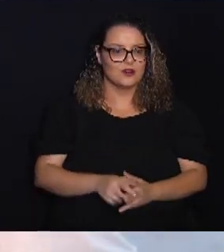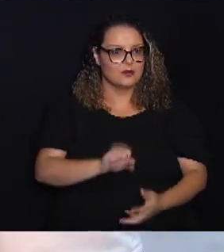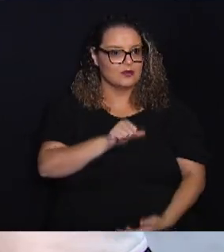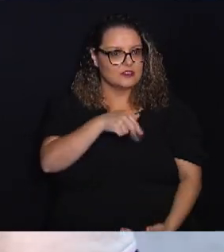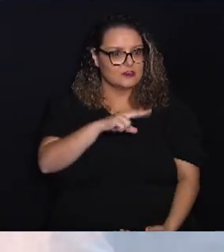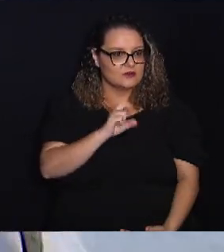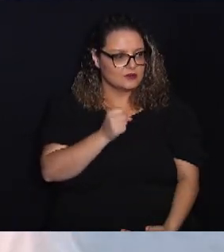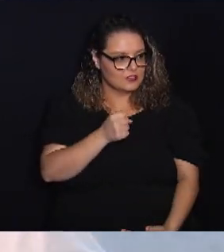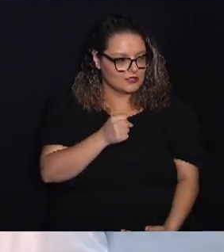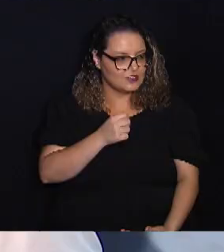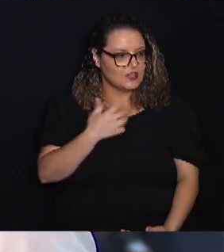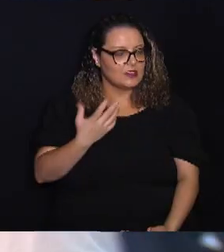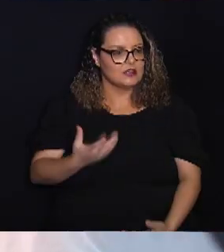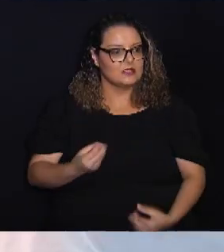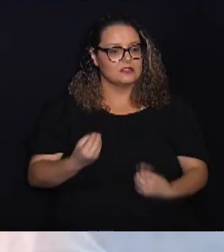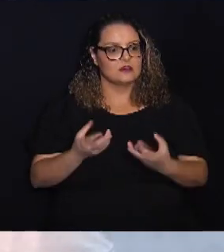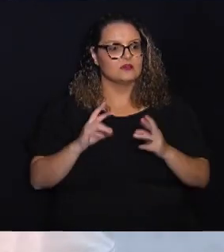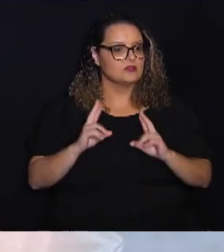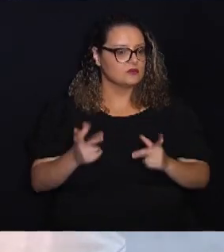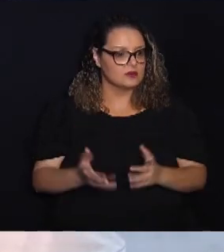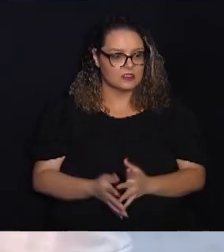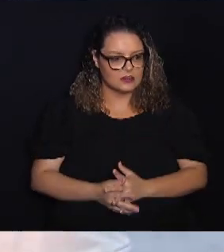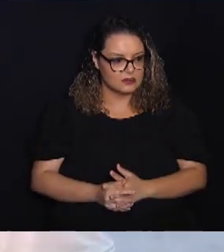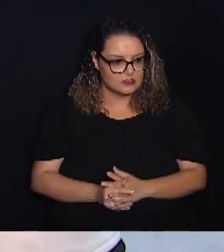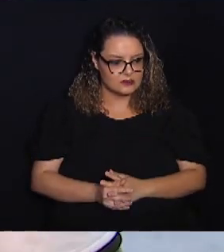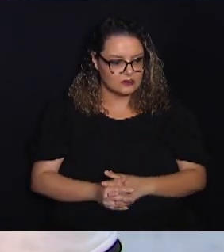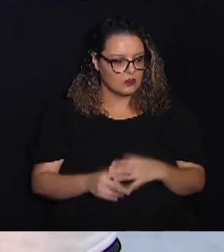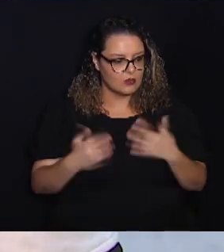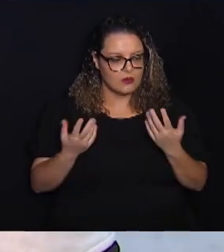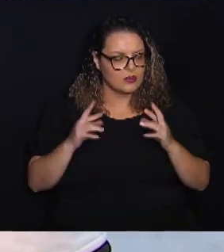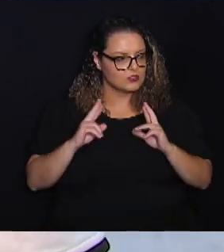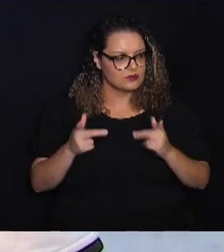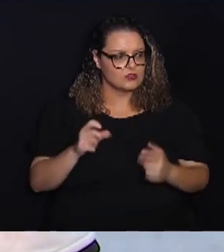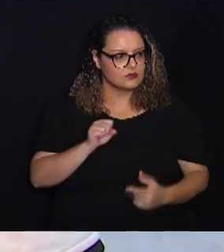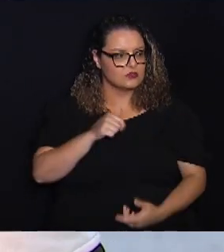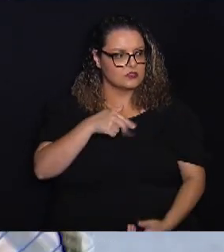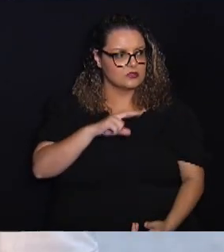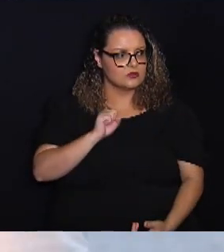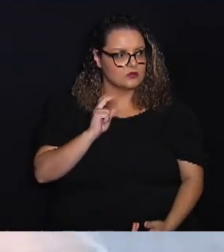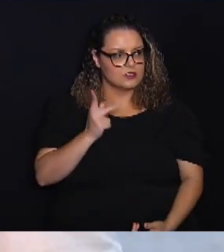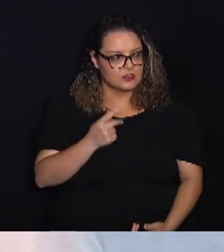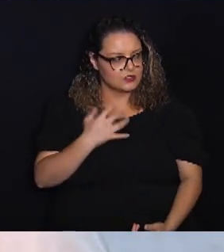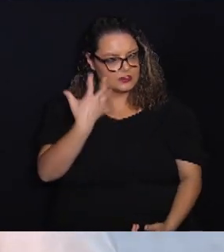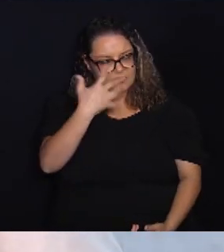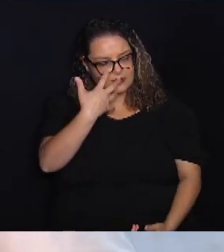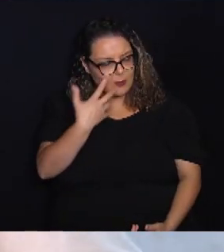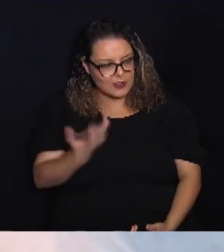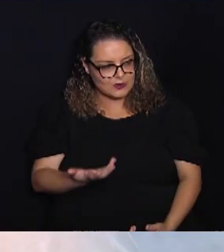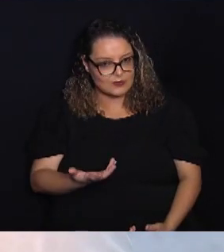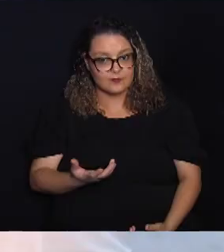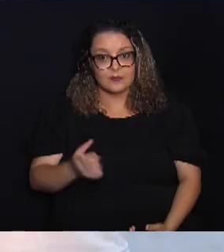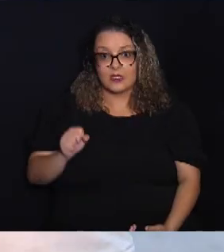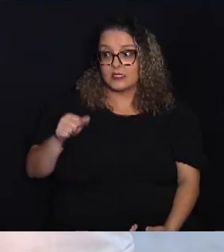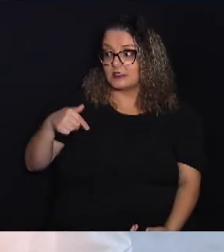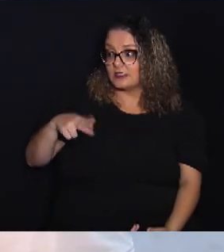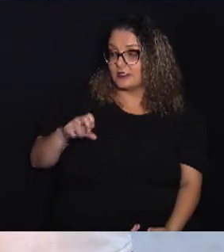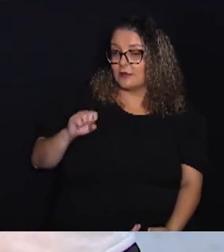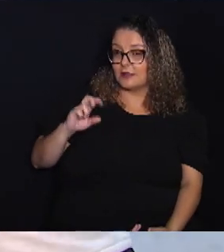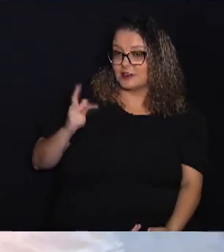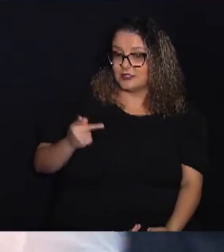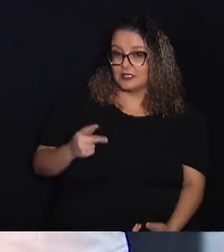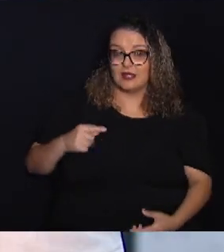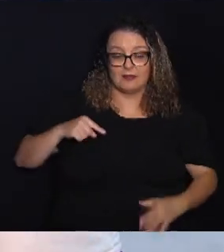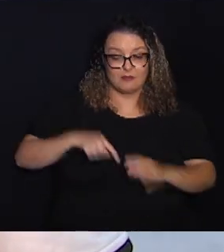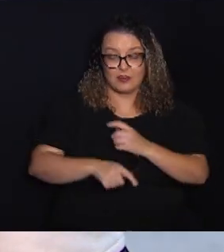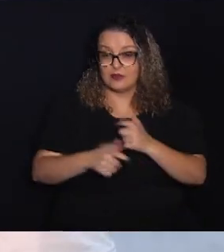tudo novamente. O que o squash traz diferente assim? Qual que é o diferencial do squash que você se apaixonou?